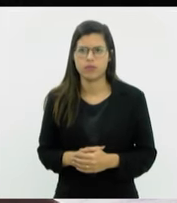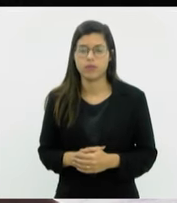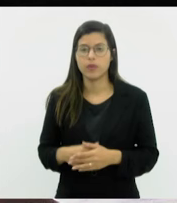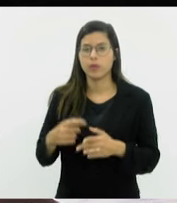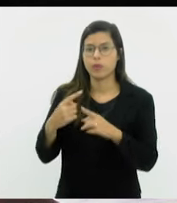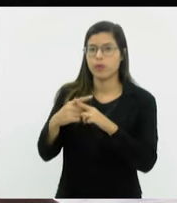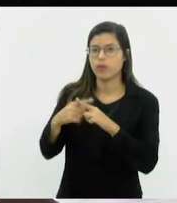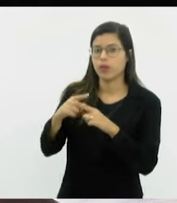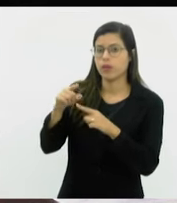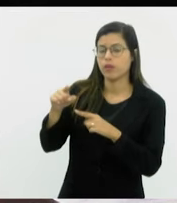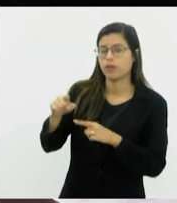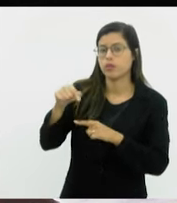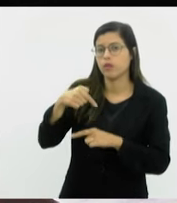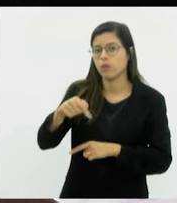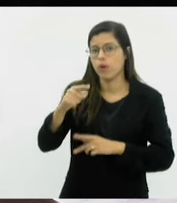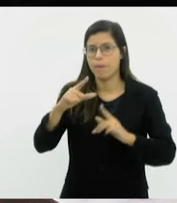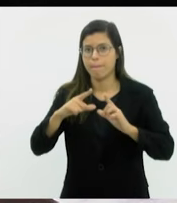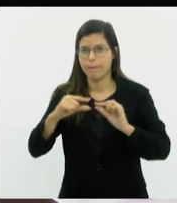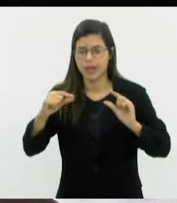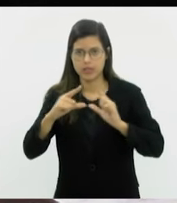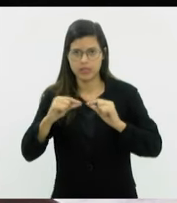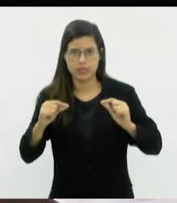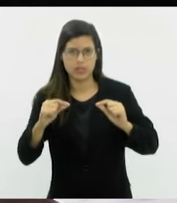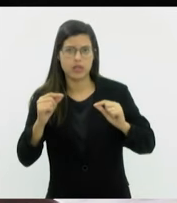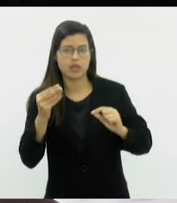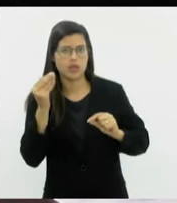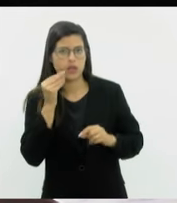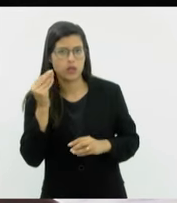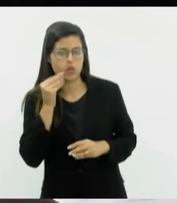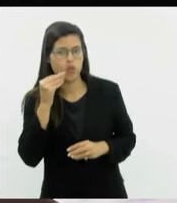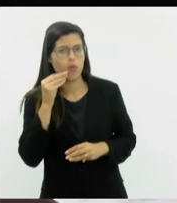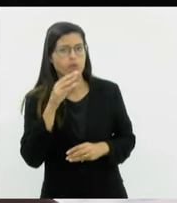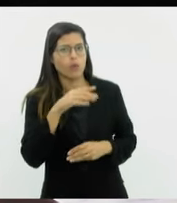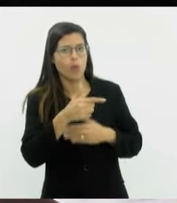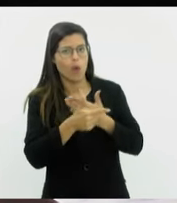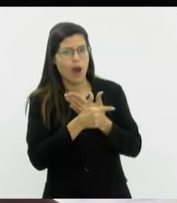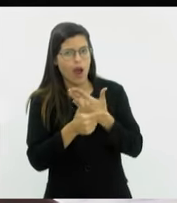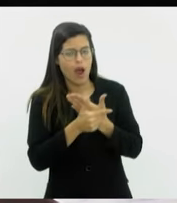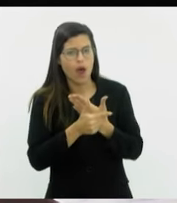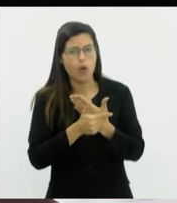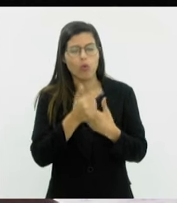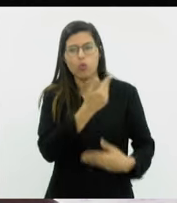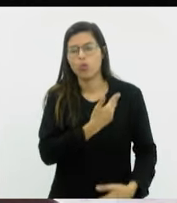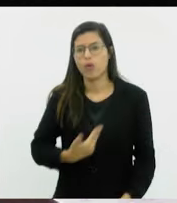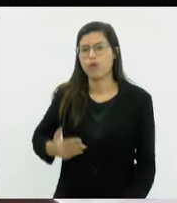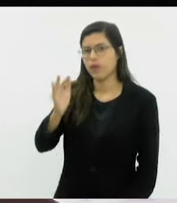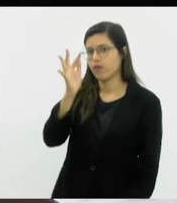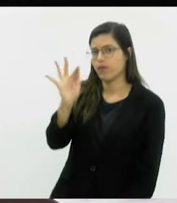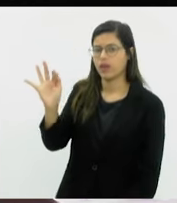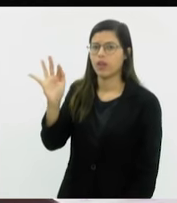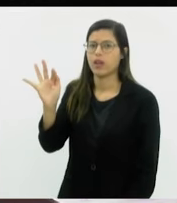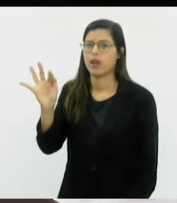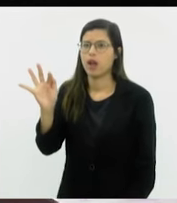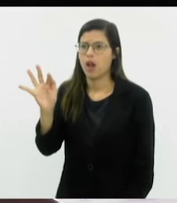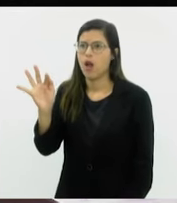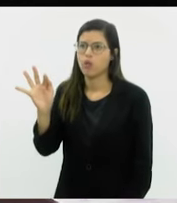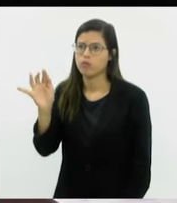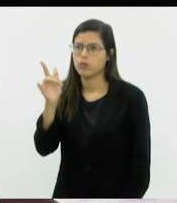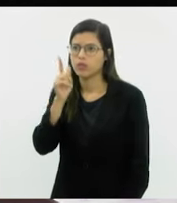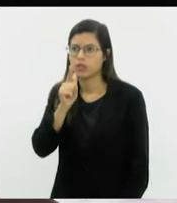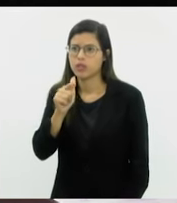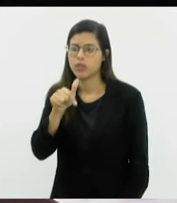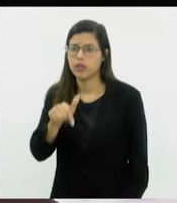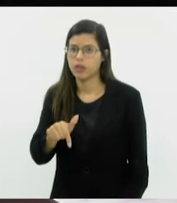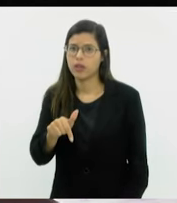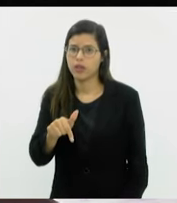Porque você foi para Brasília, tentou pegar um cargo no governo federal e foi preterido pelo governo federal em cargo federal. Tentou,